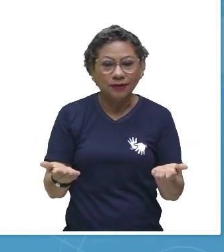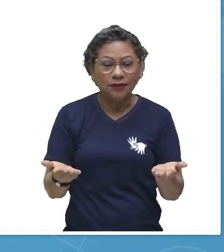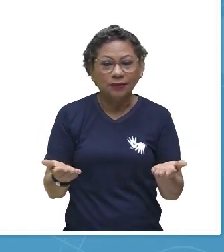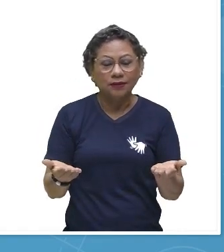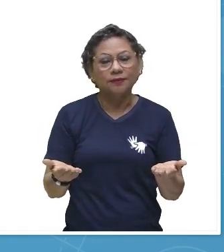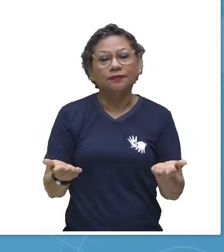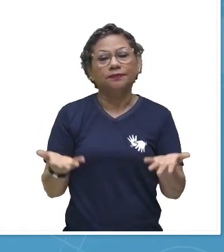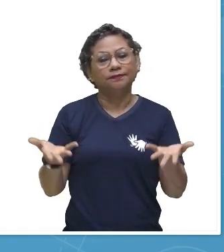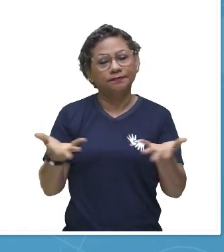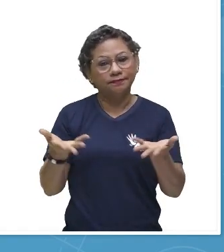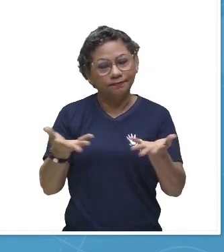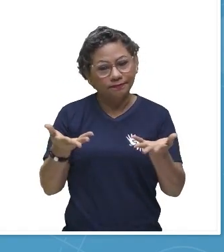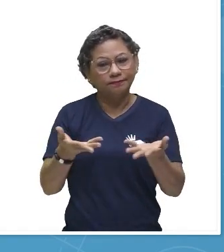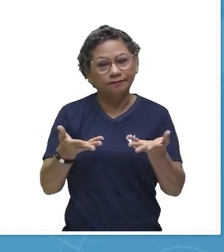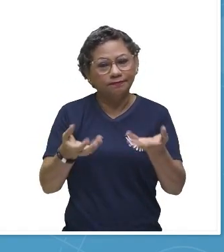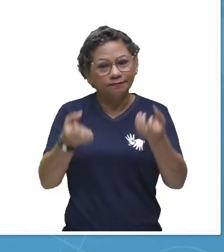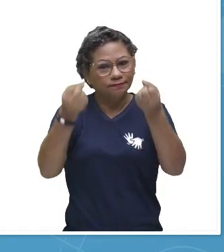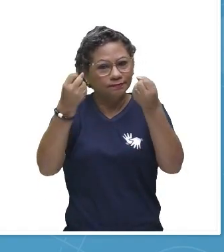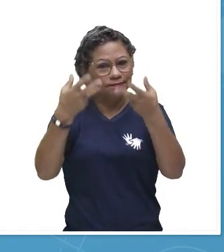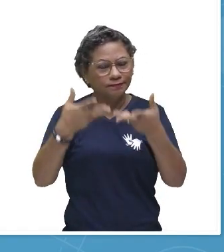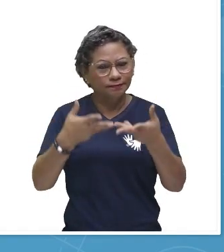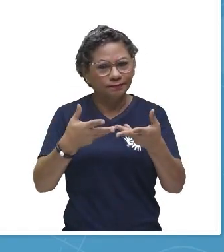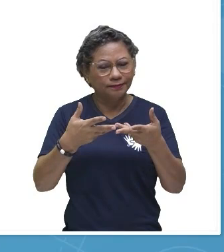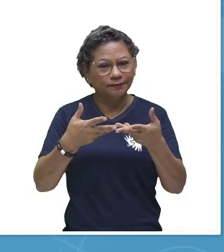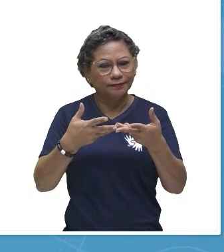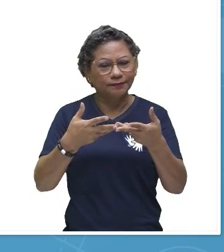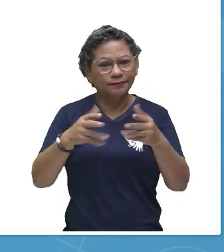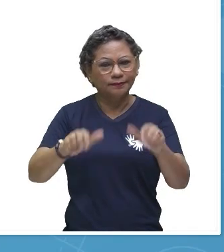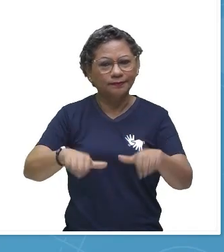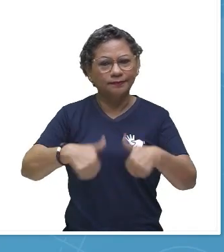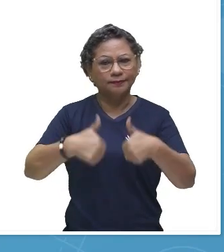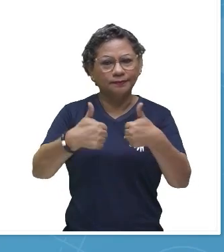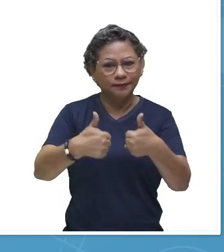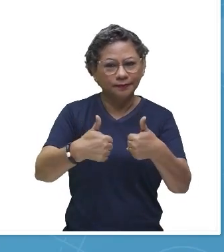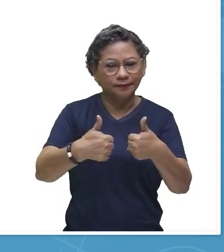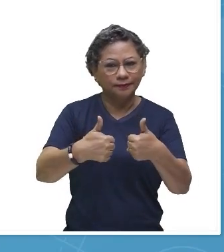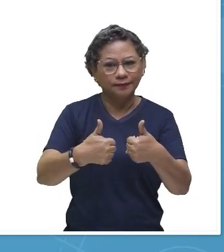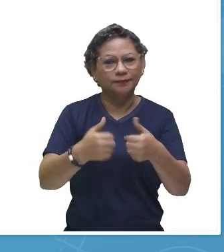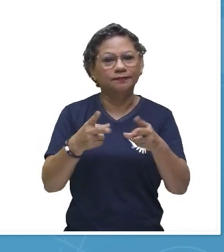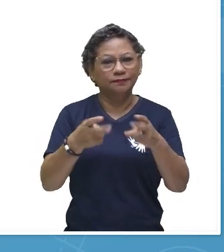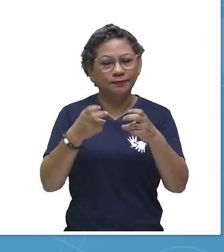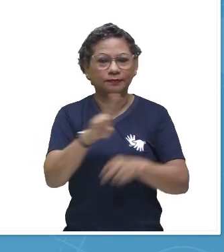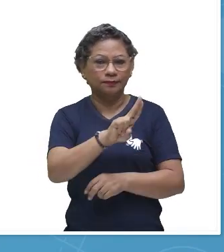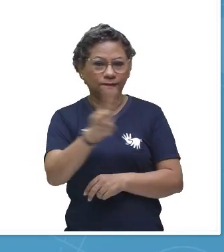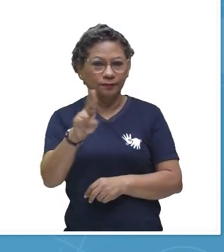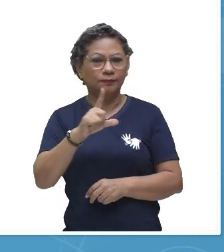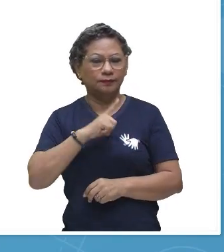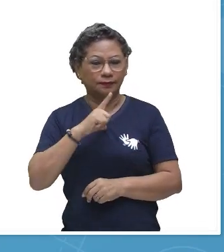assim a gente vai classificar as retas. Vamos ver quais os nomes que elas recebem.